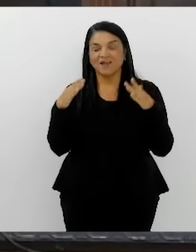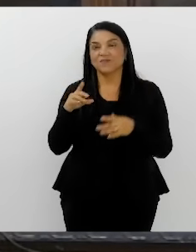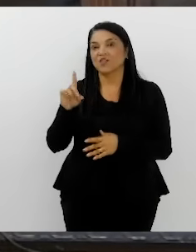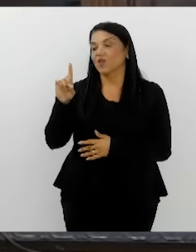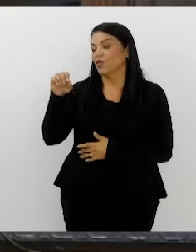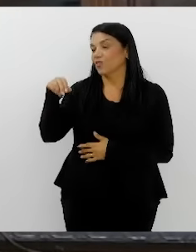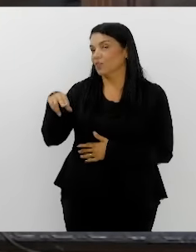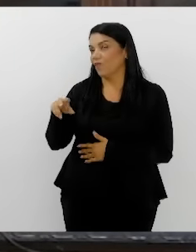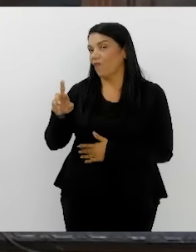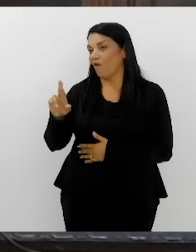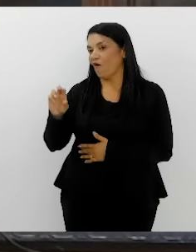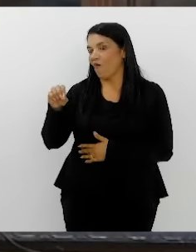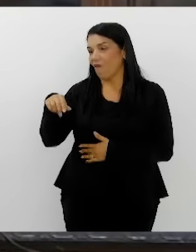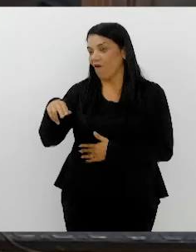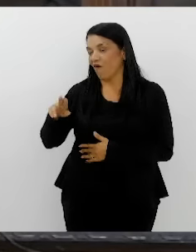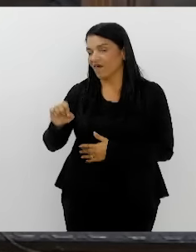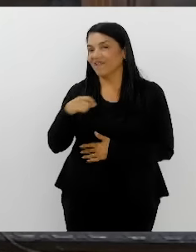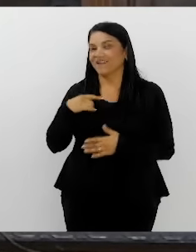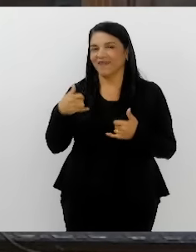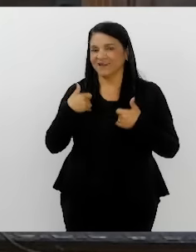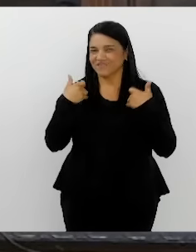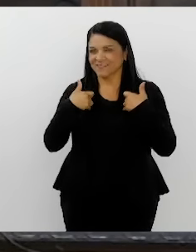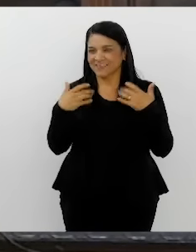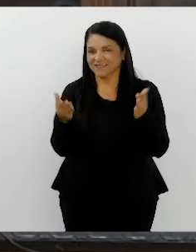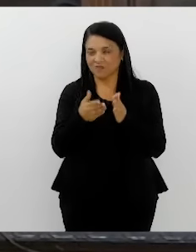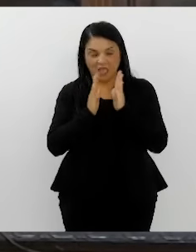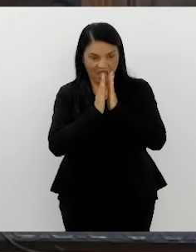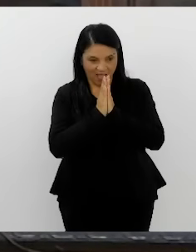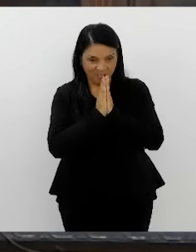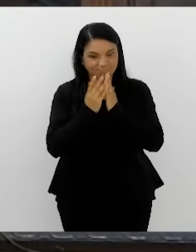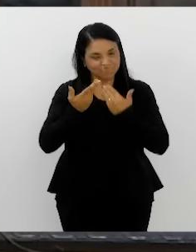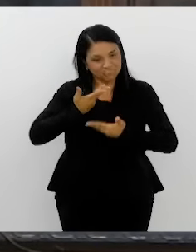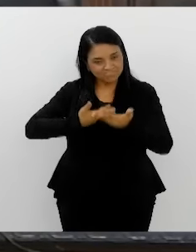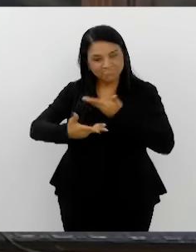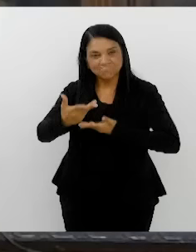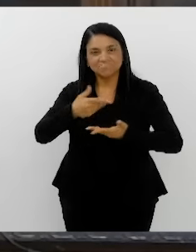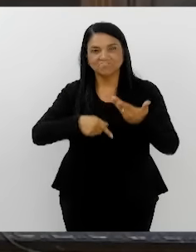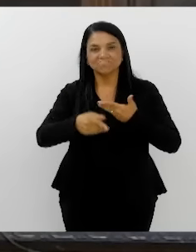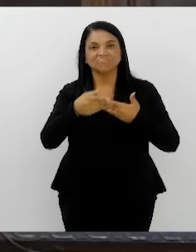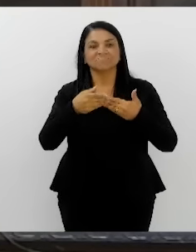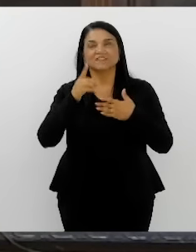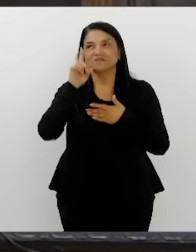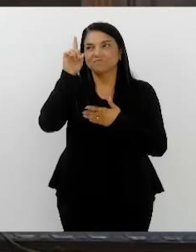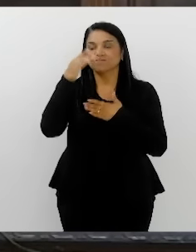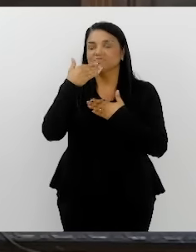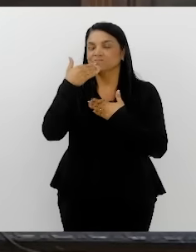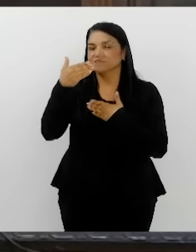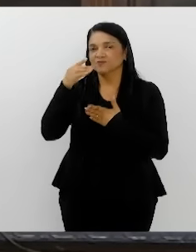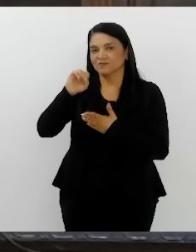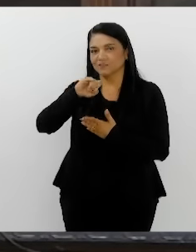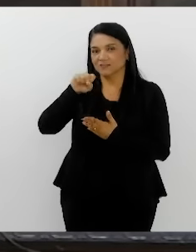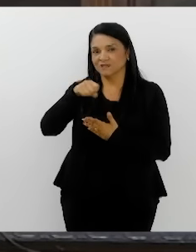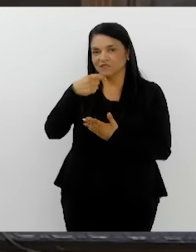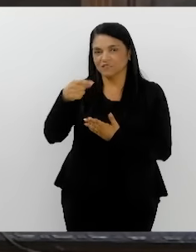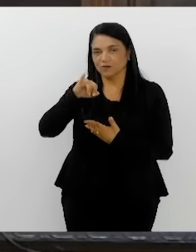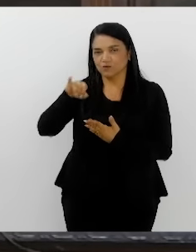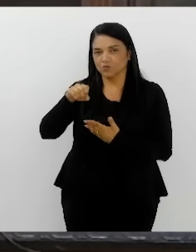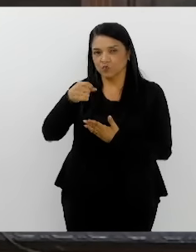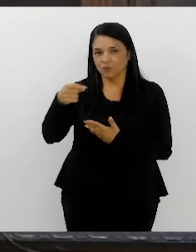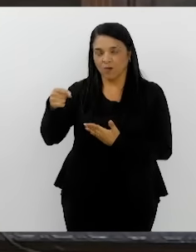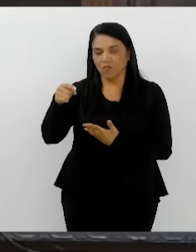aniversário também. Que bom, o senhor reza por mim, vou rezar pelo senhor ainda e pedimos a São João Eudes, né, que é o santo padroeiro hoje, que nos